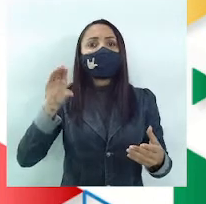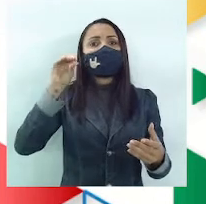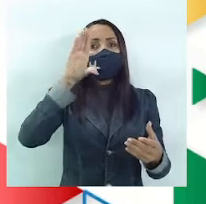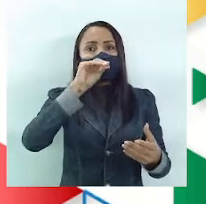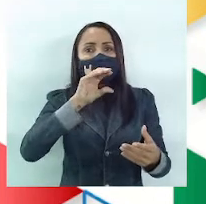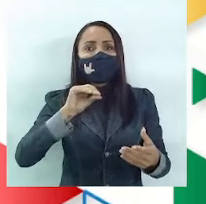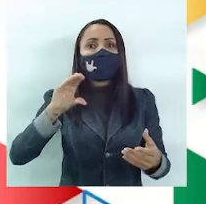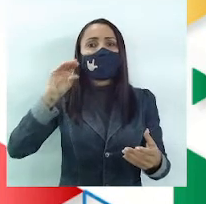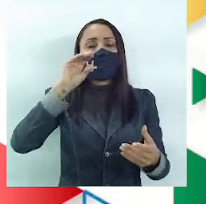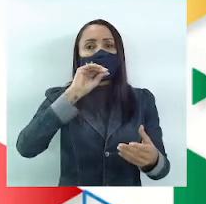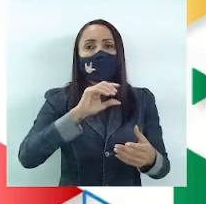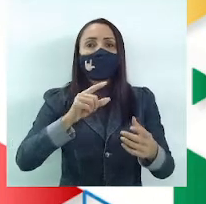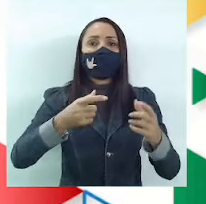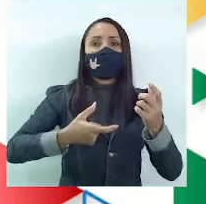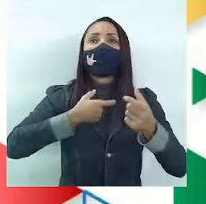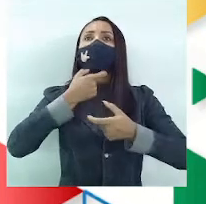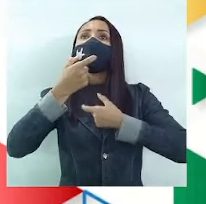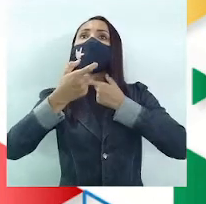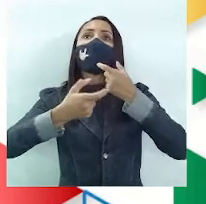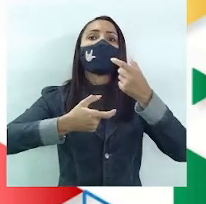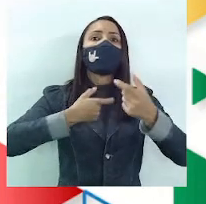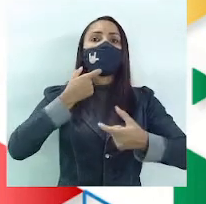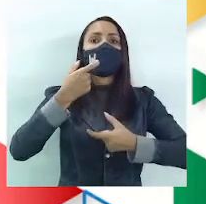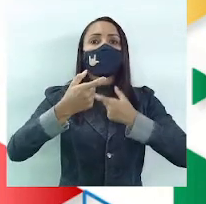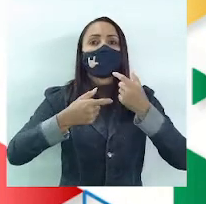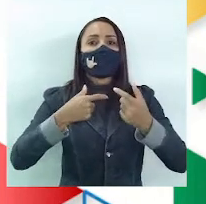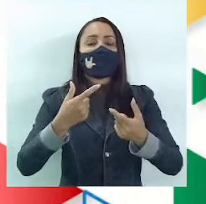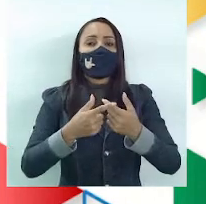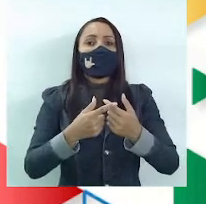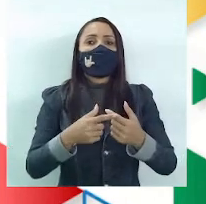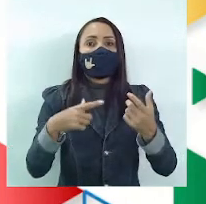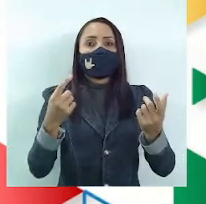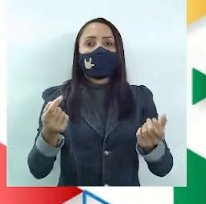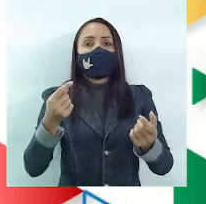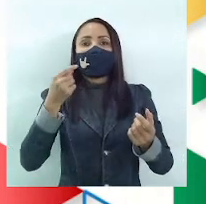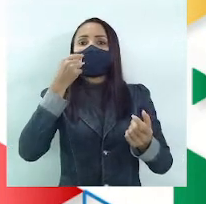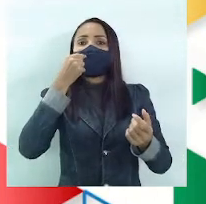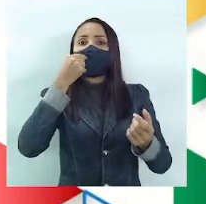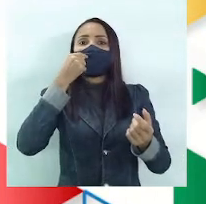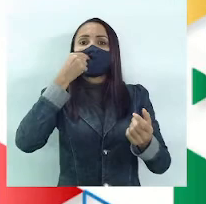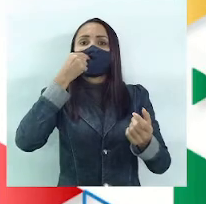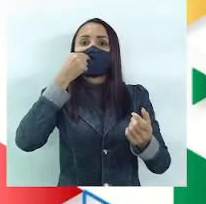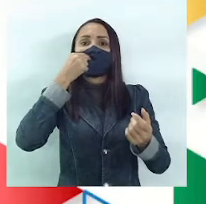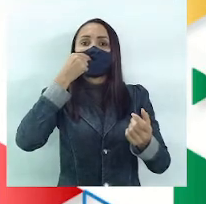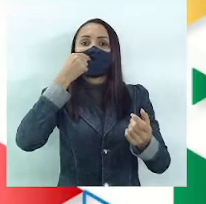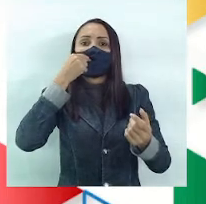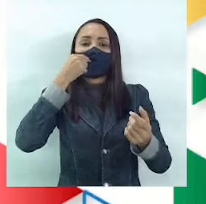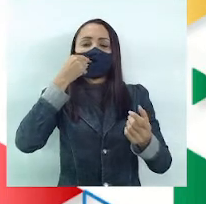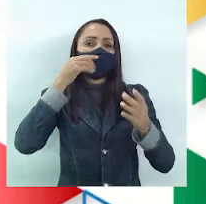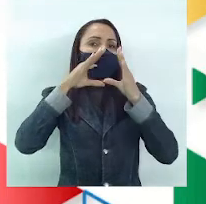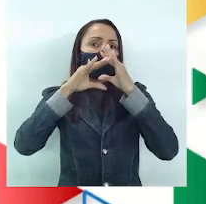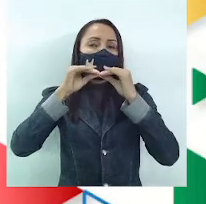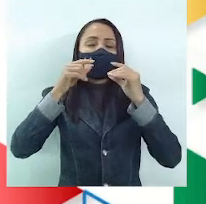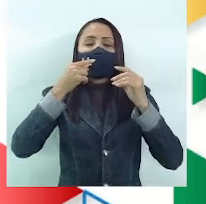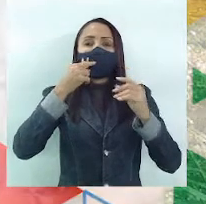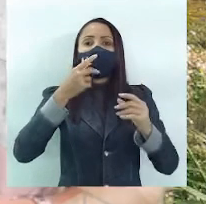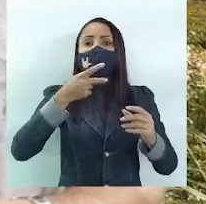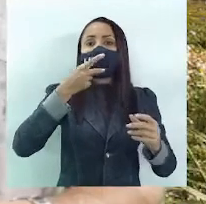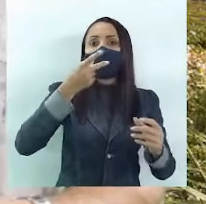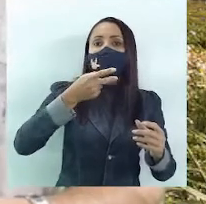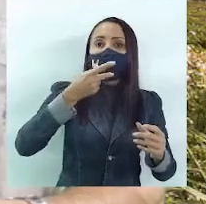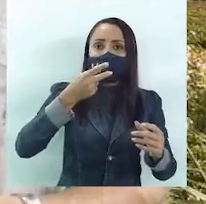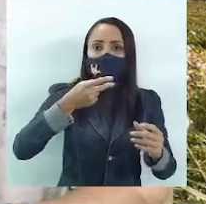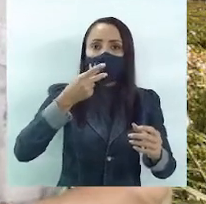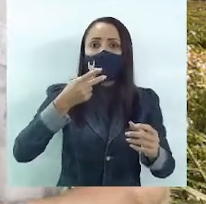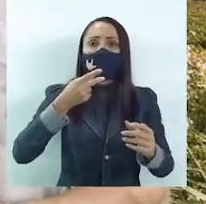nossa fonética também. Por exemplo, se você perde um dente da frente, um dente anterior, um incisivo, então você vai ficar falando e o som, a